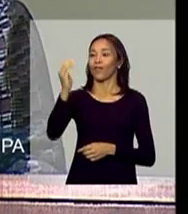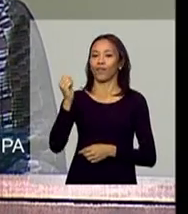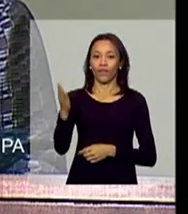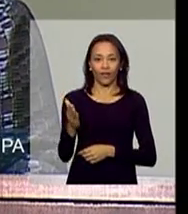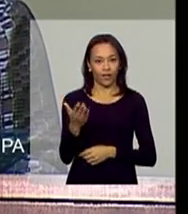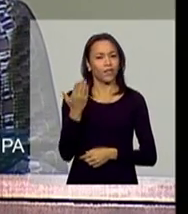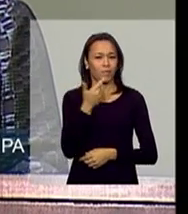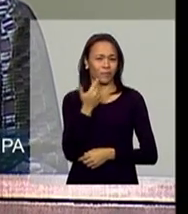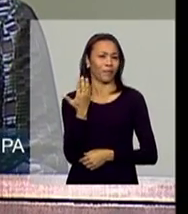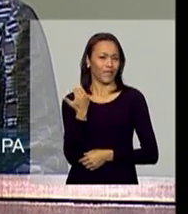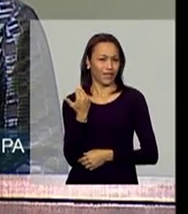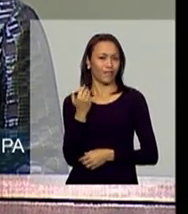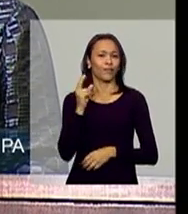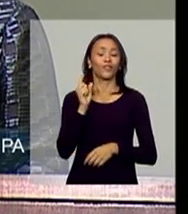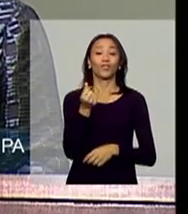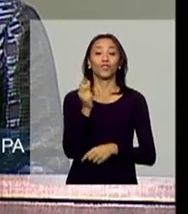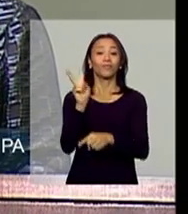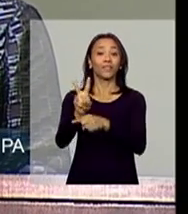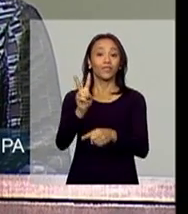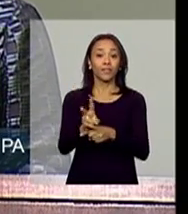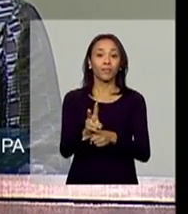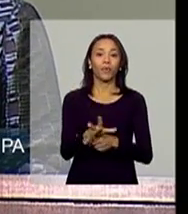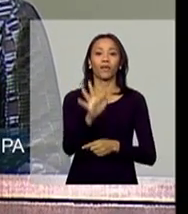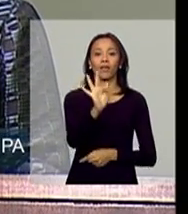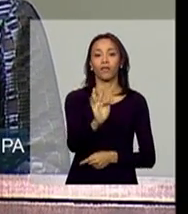mais recentemente, para o FMI,